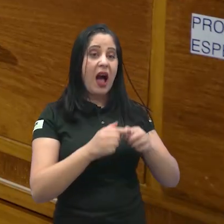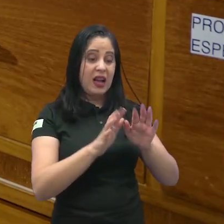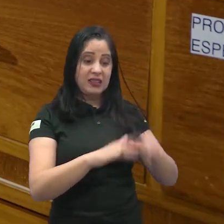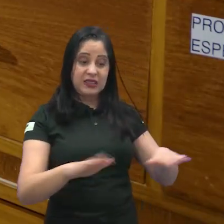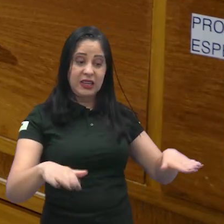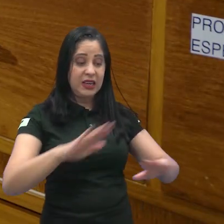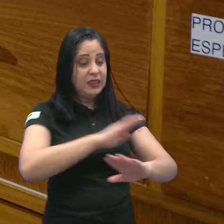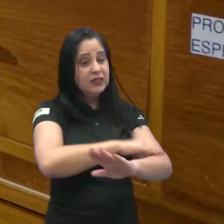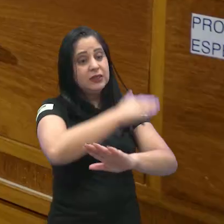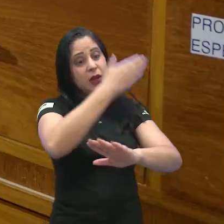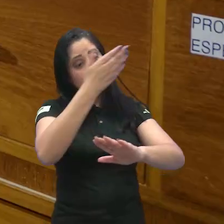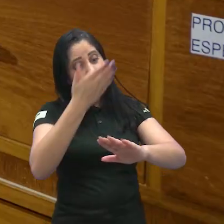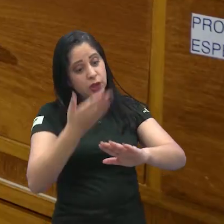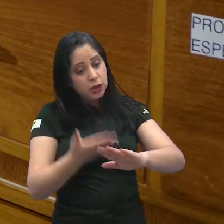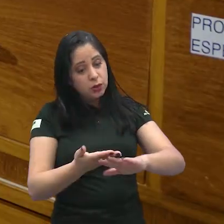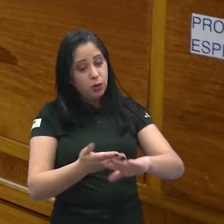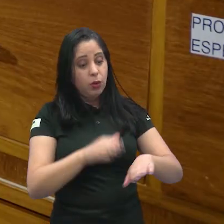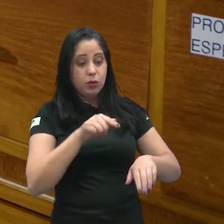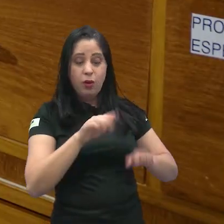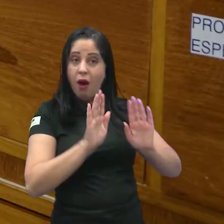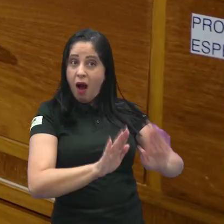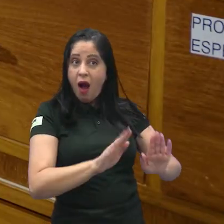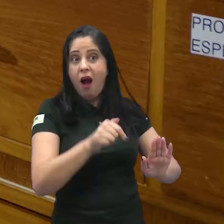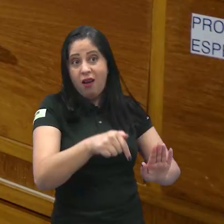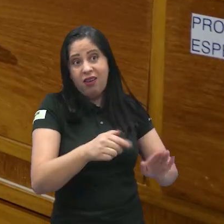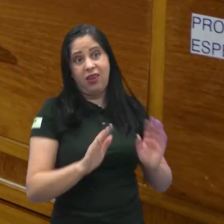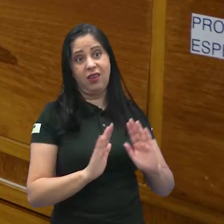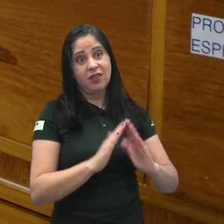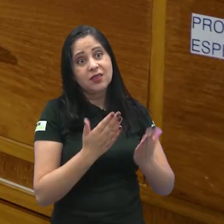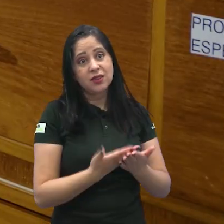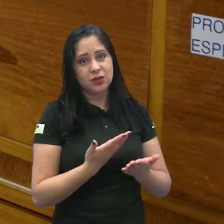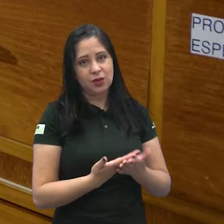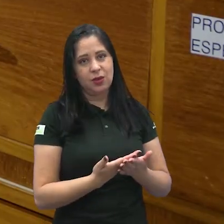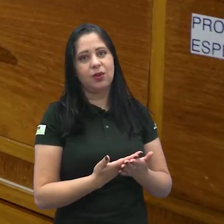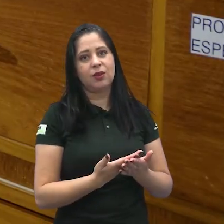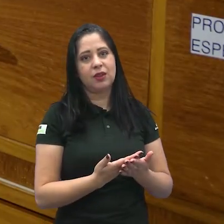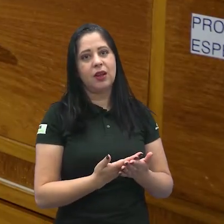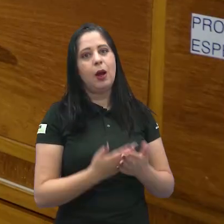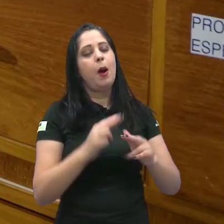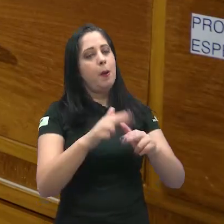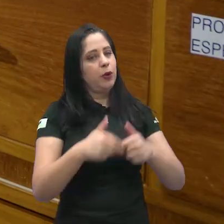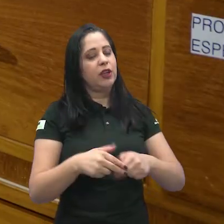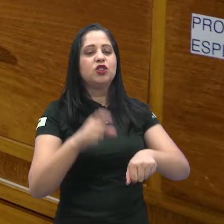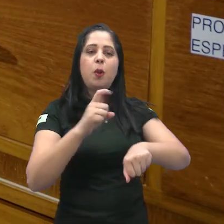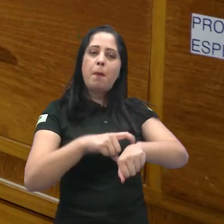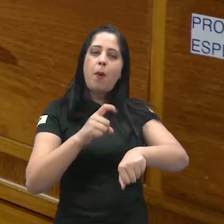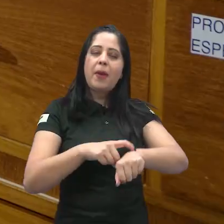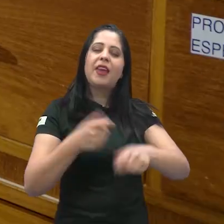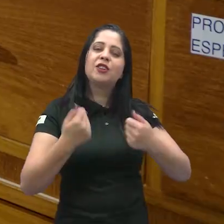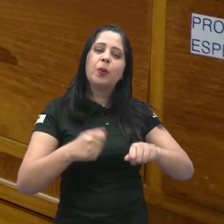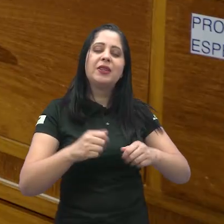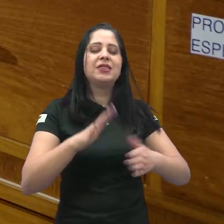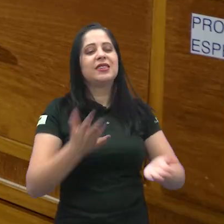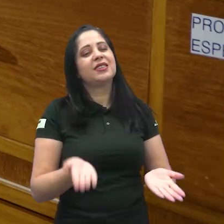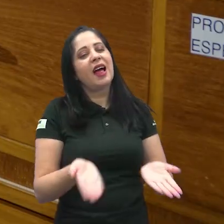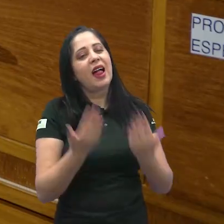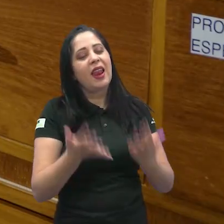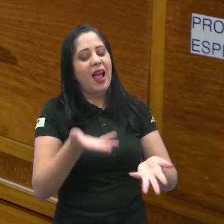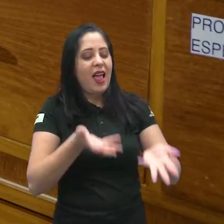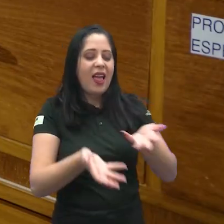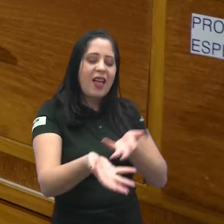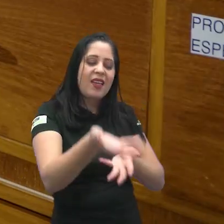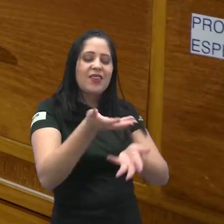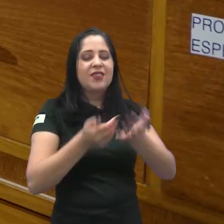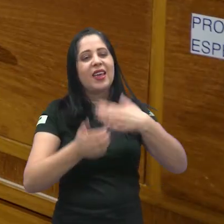escola, tanto deles quanto nossa. Então a gente tenta fazer essa estadia, esse momento, o melhor possível, de confiança, de troca,